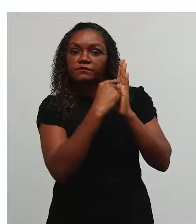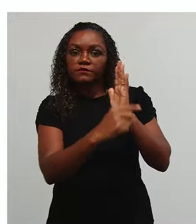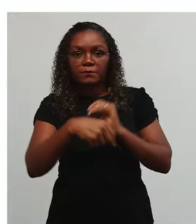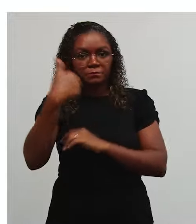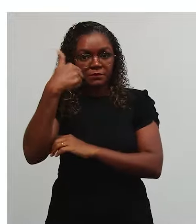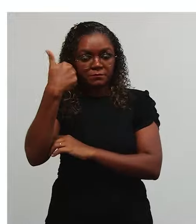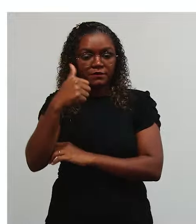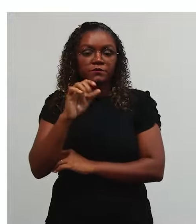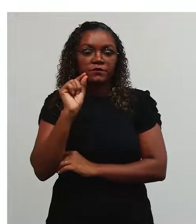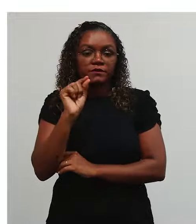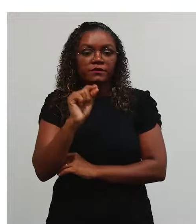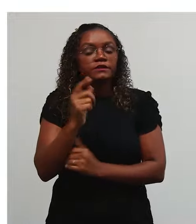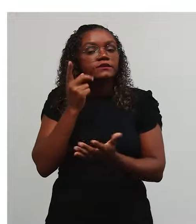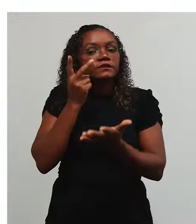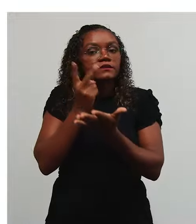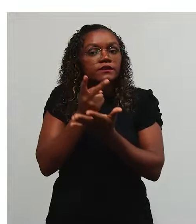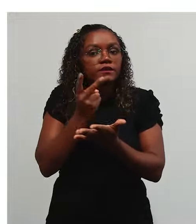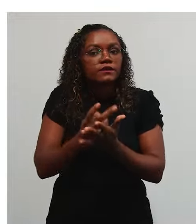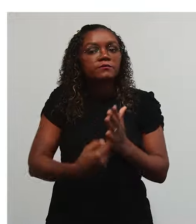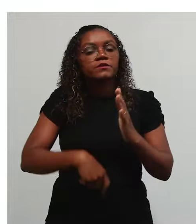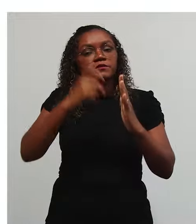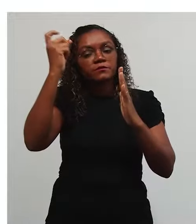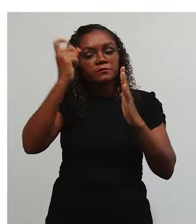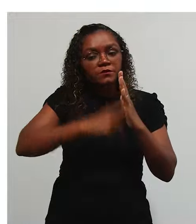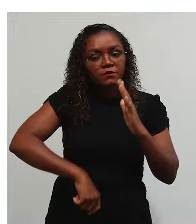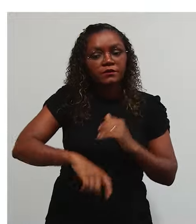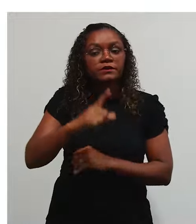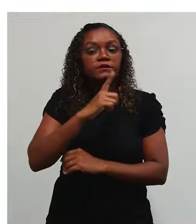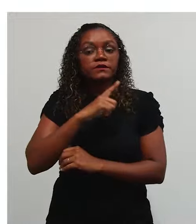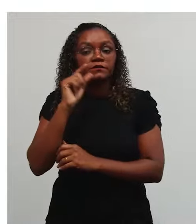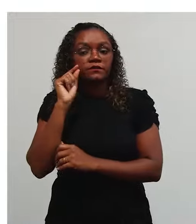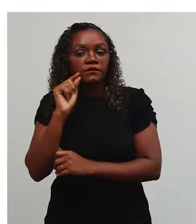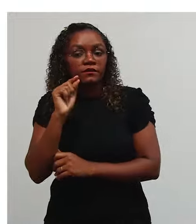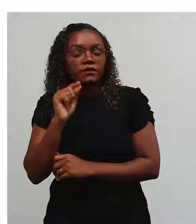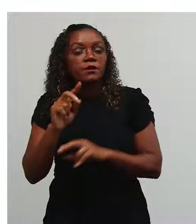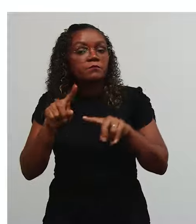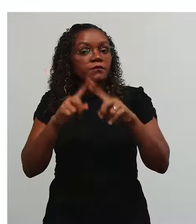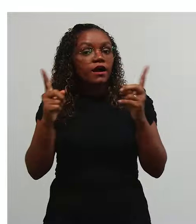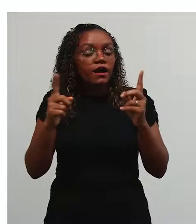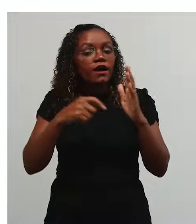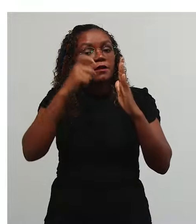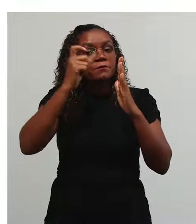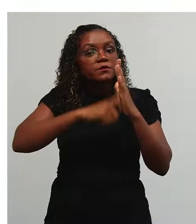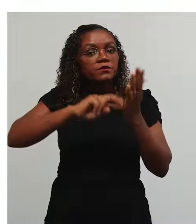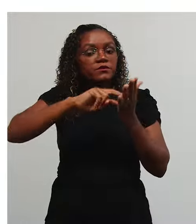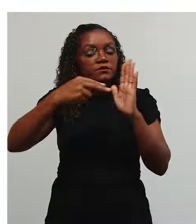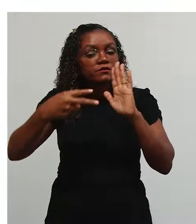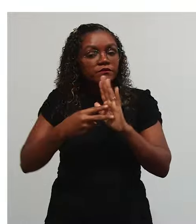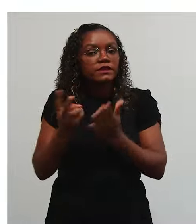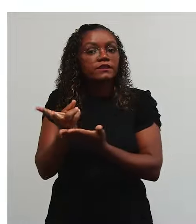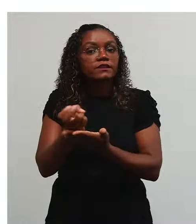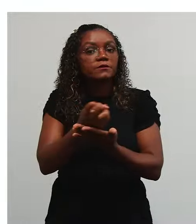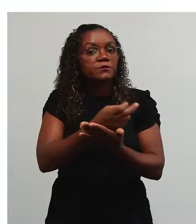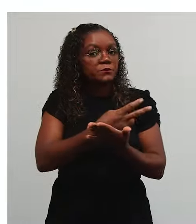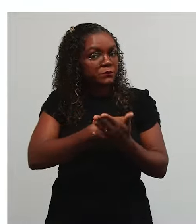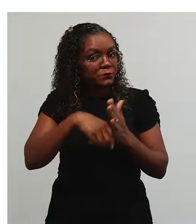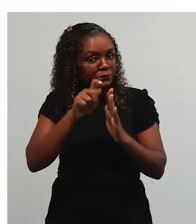sempre que possível os impostos terão caráter pessoal aqui tá imposto mas tem entendimento que tributos